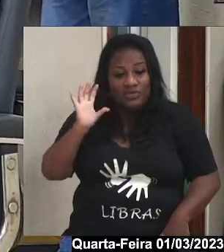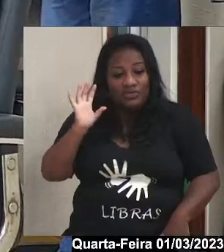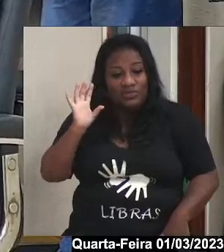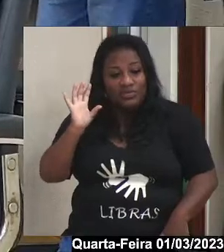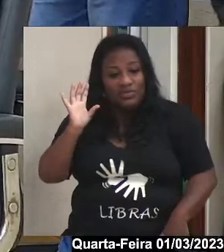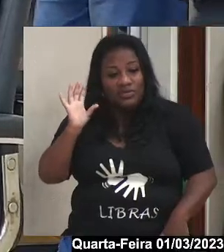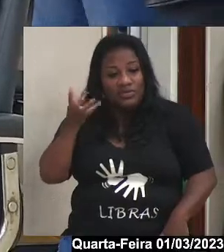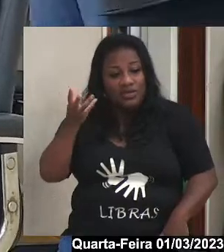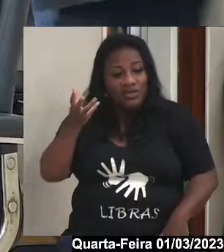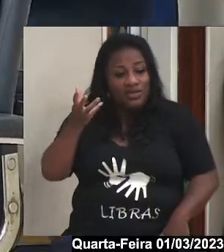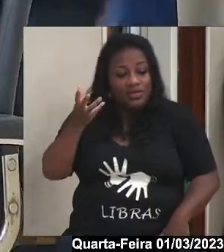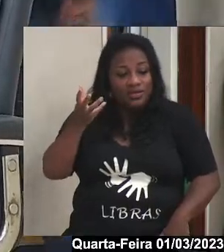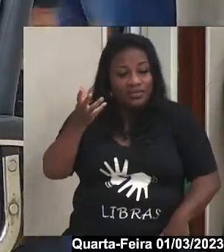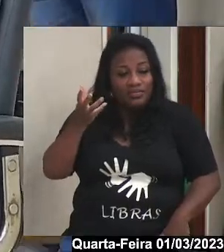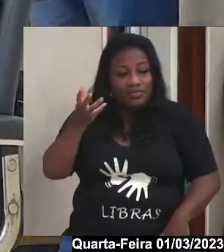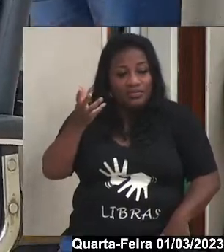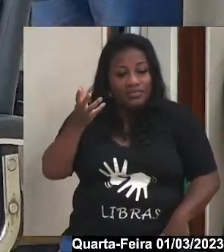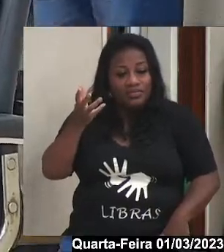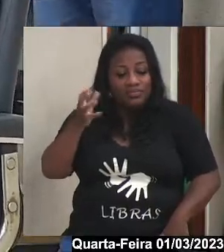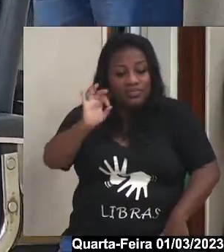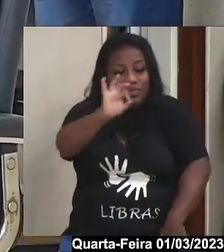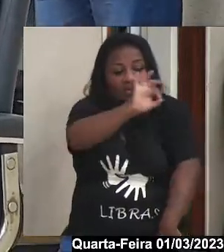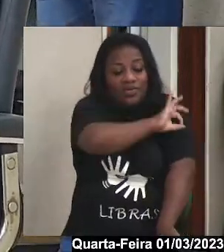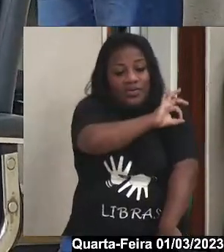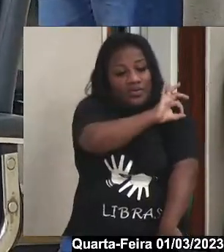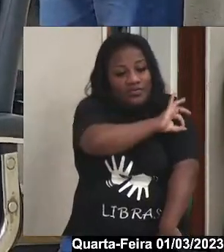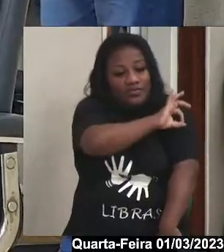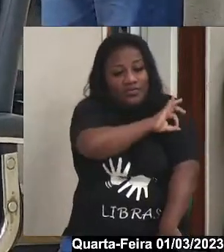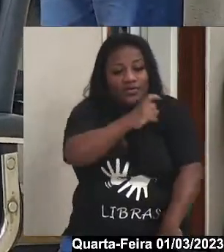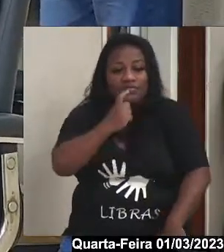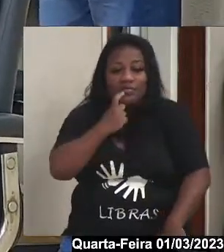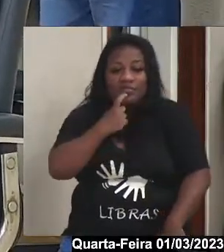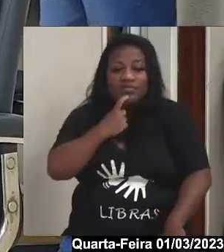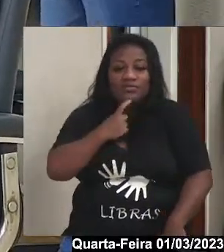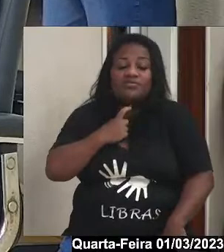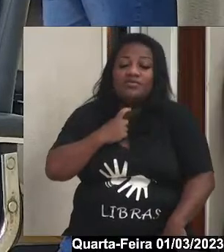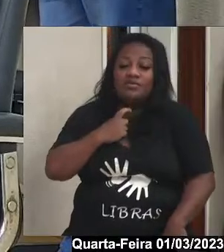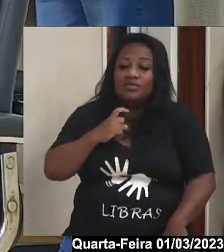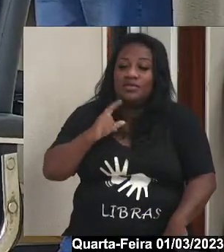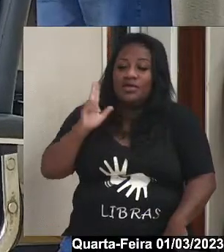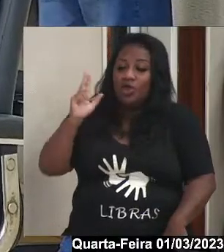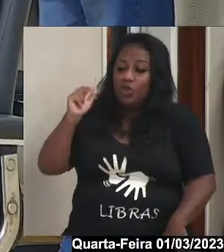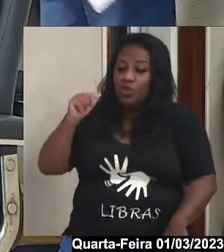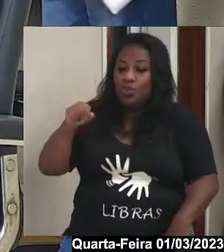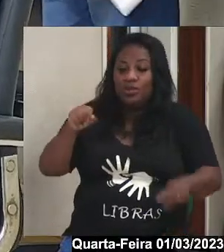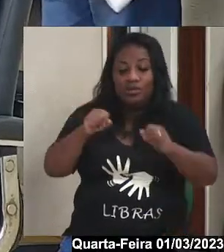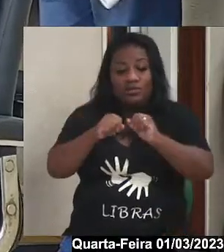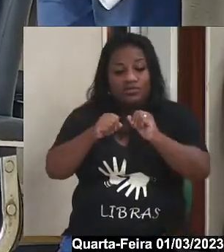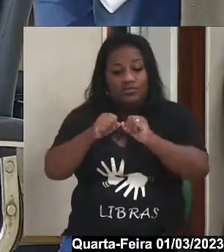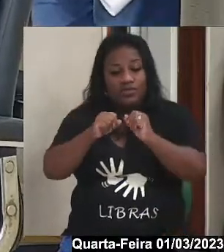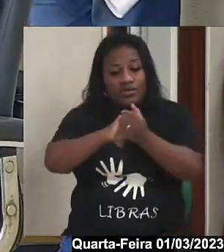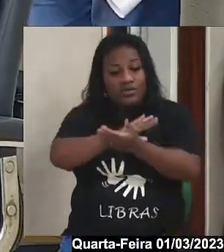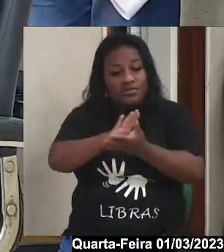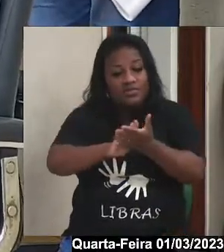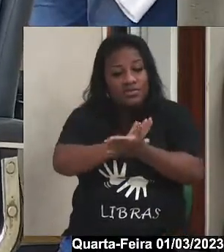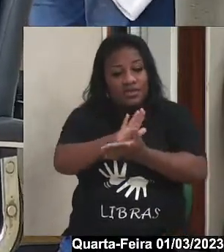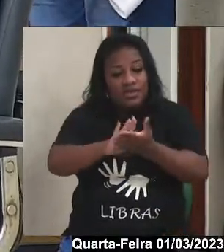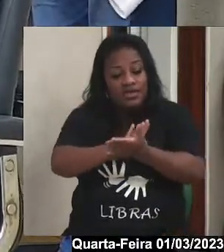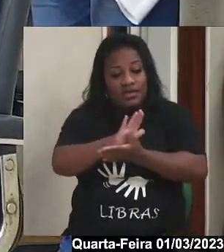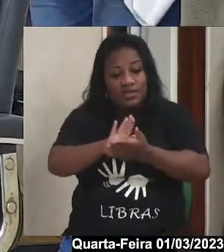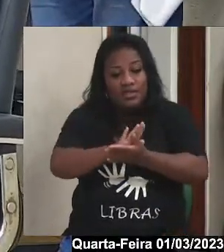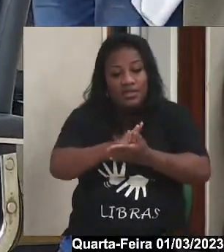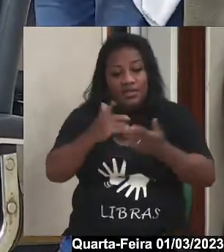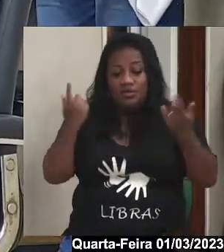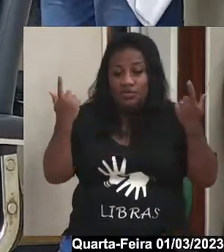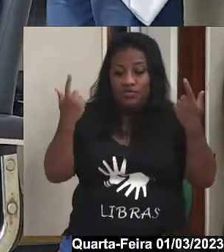pessoas que estão aqui. O governo Ney Santos nunca fez nada para a GCM da nossa cidade. Ano passado, inclusive, jogou contra